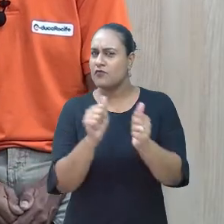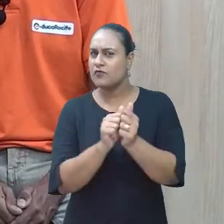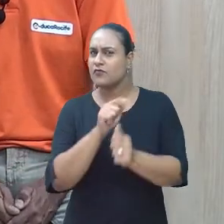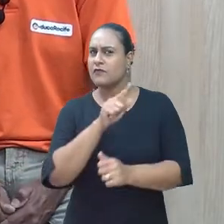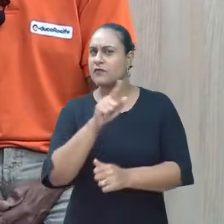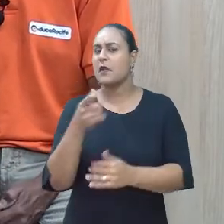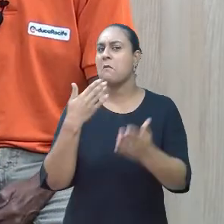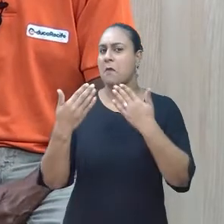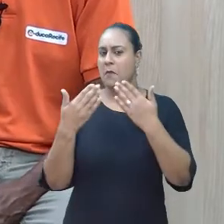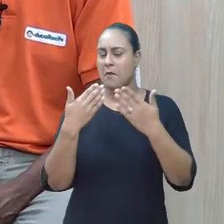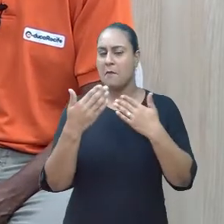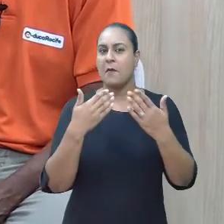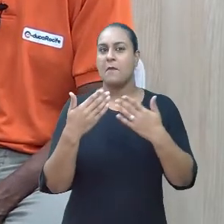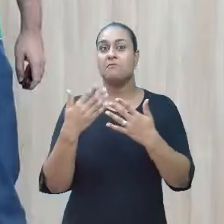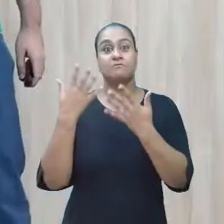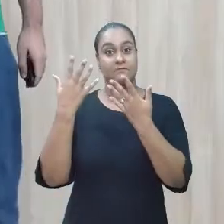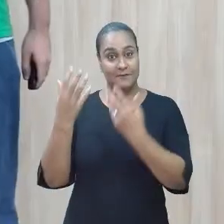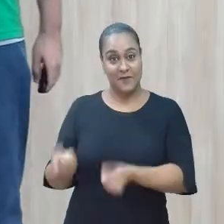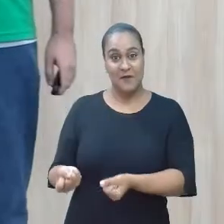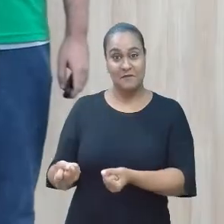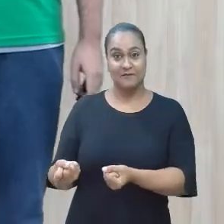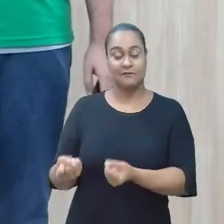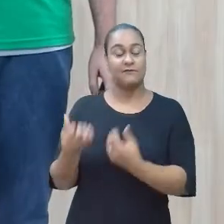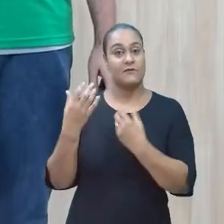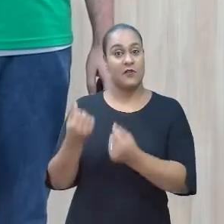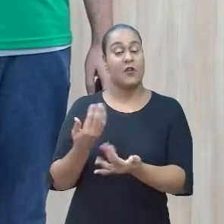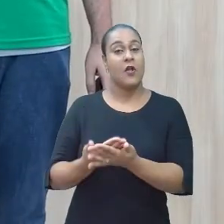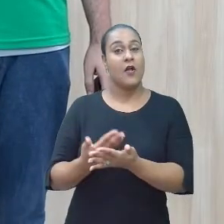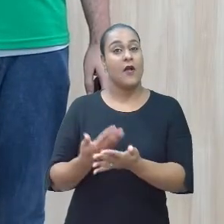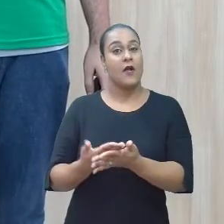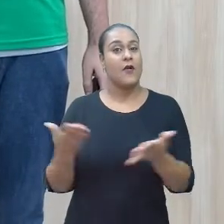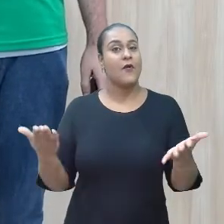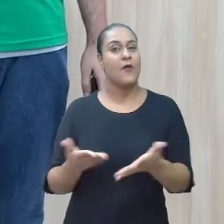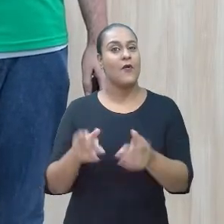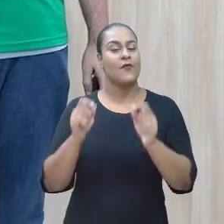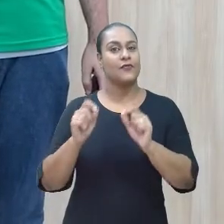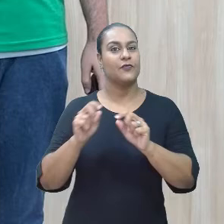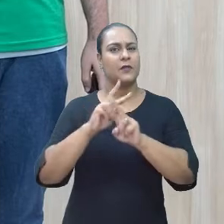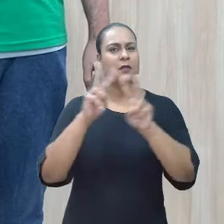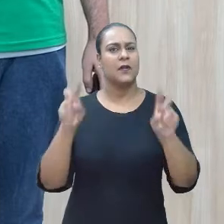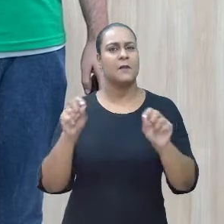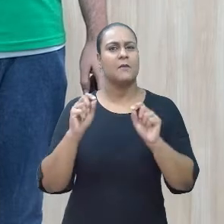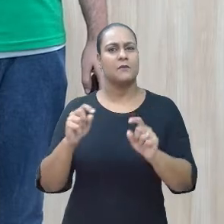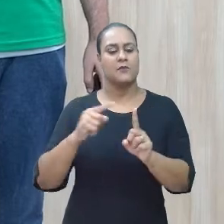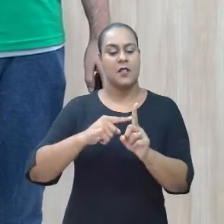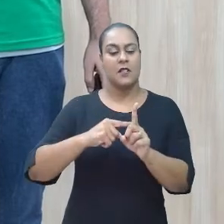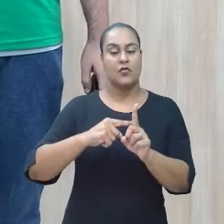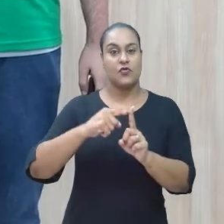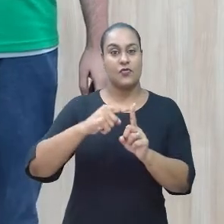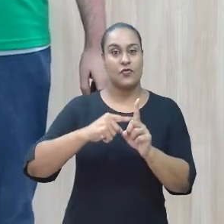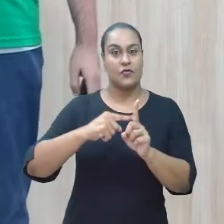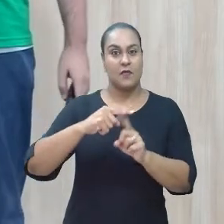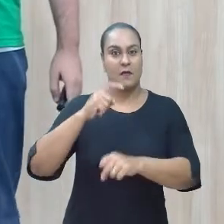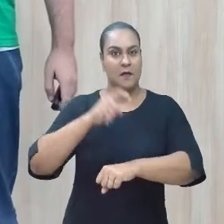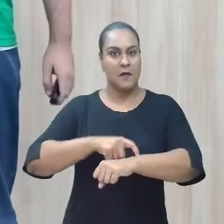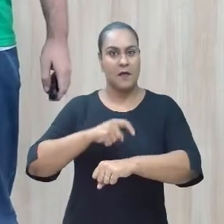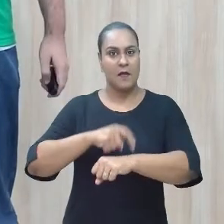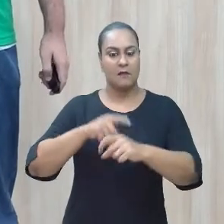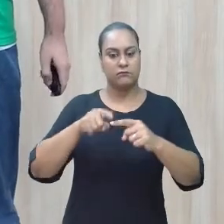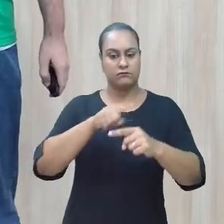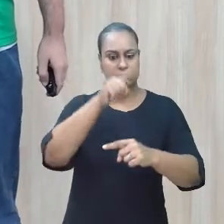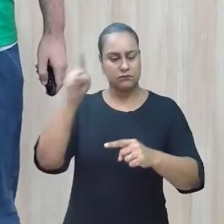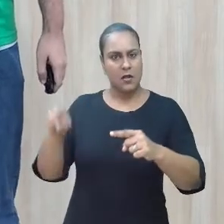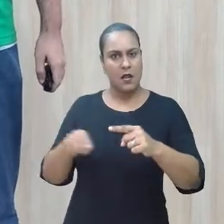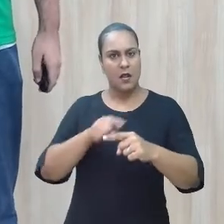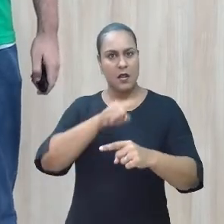aqui. Vamos embora? Vamos embora, vamos embora. Nossa aula de hoje sobre o quê? Tempo e clima e ciclo